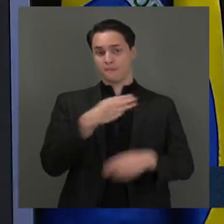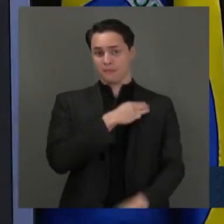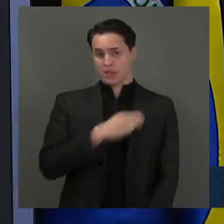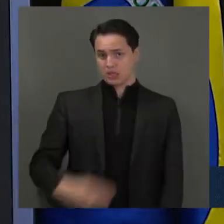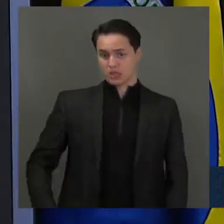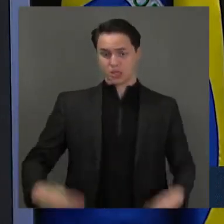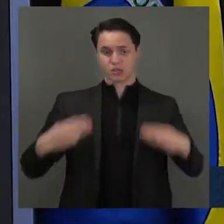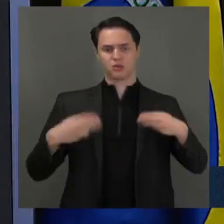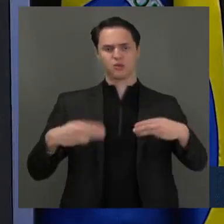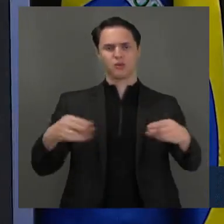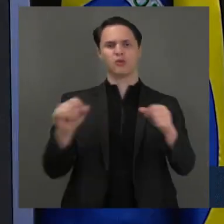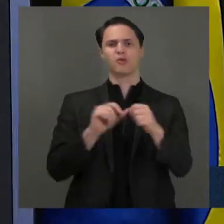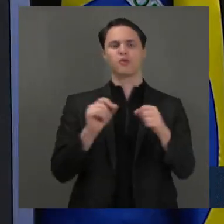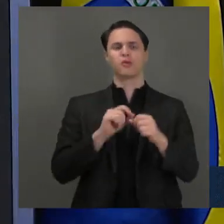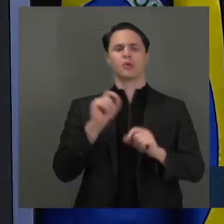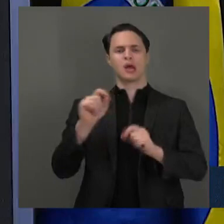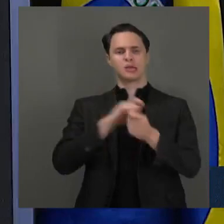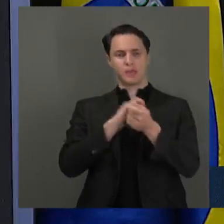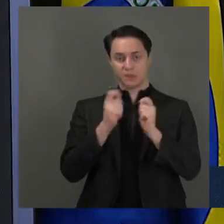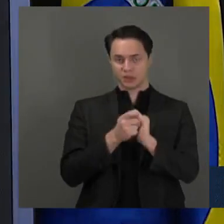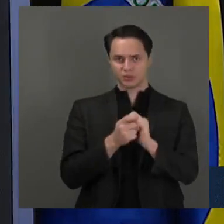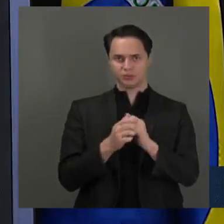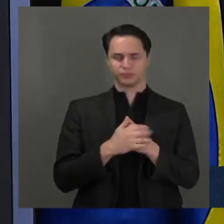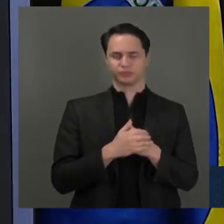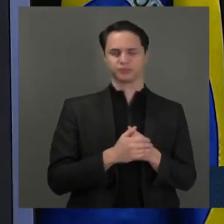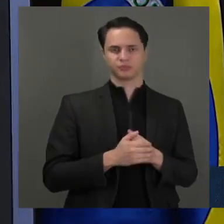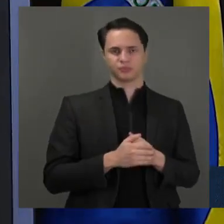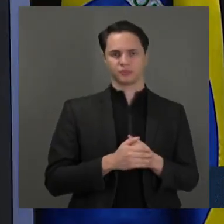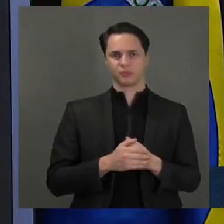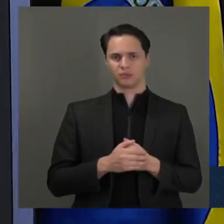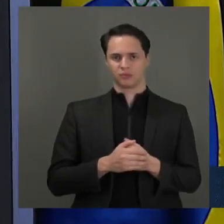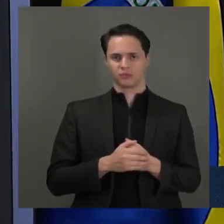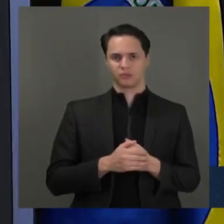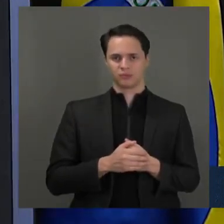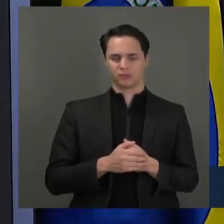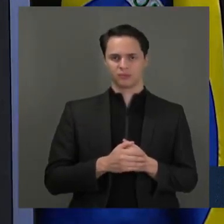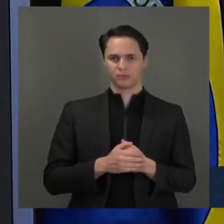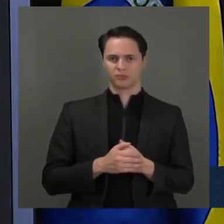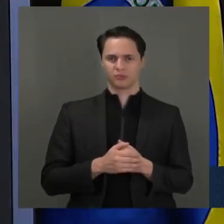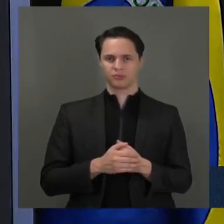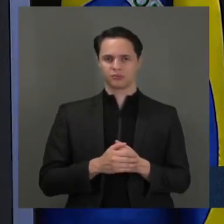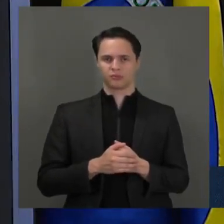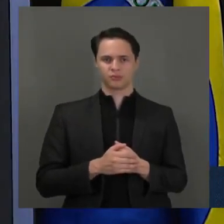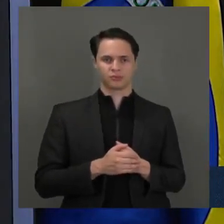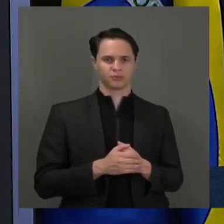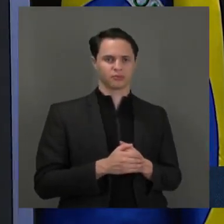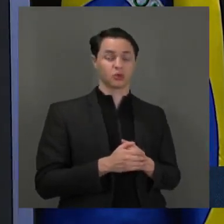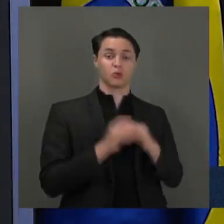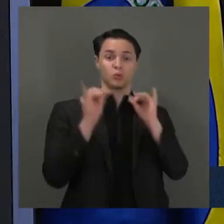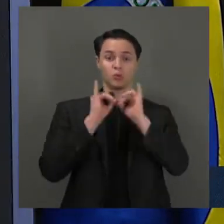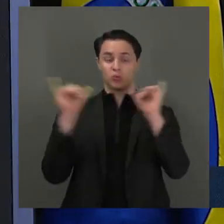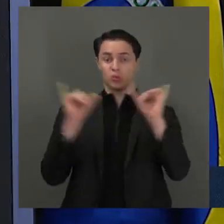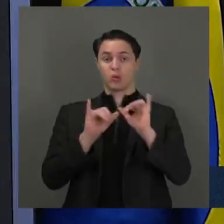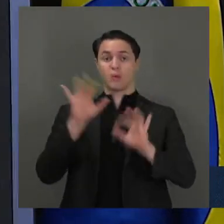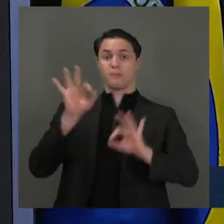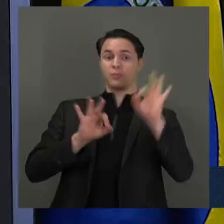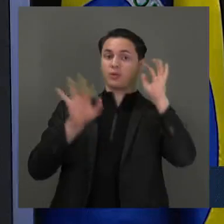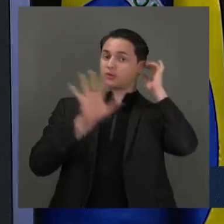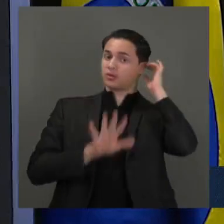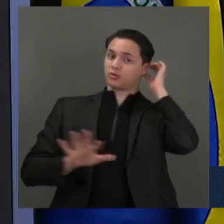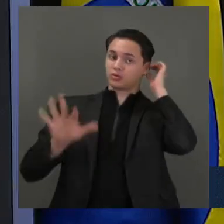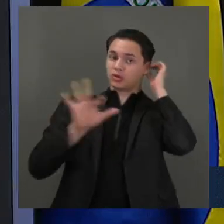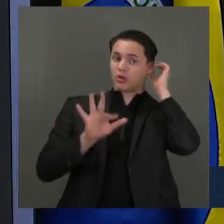nele fez uma reconfiguração. A publicação agora da revisão do Plano Nacional de Fertilizantes